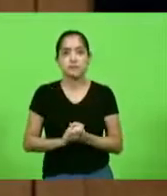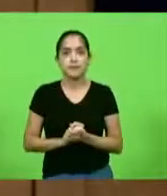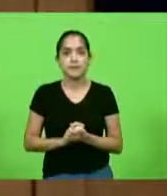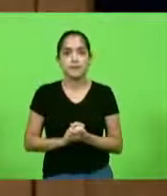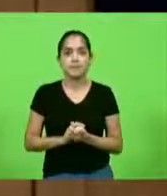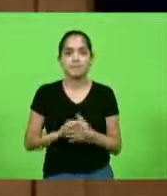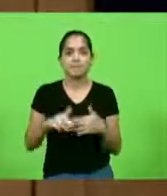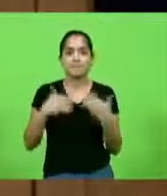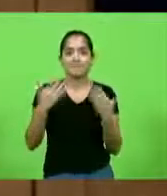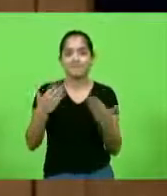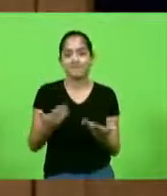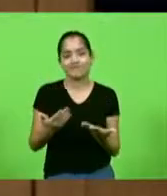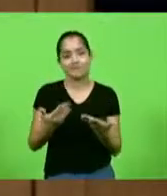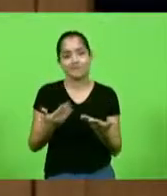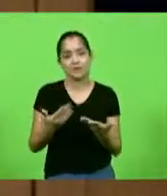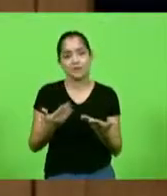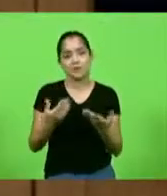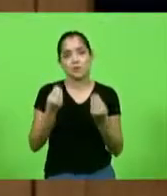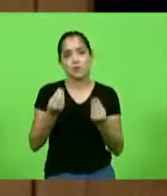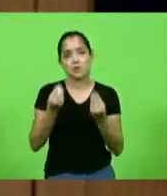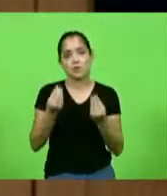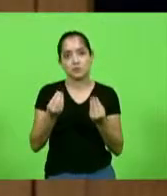Pô, isso é uma sacanagem, cara.